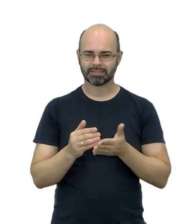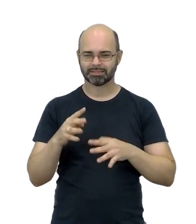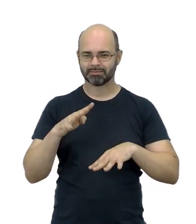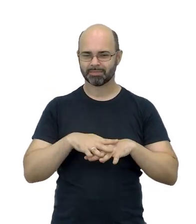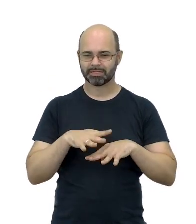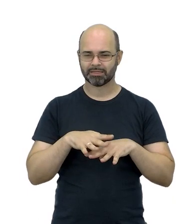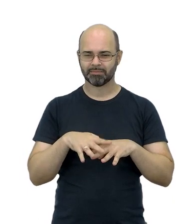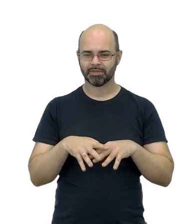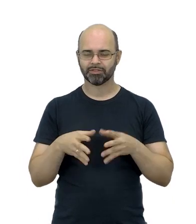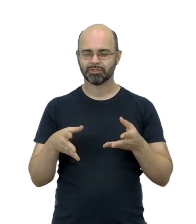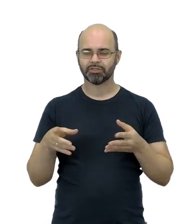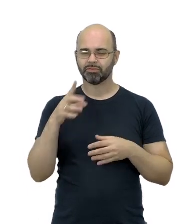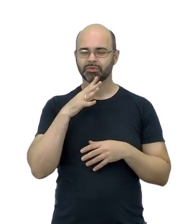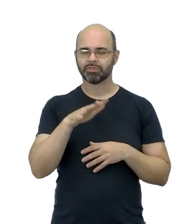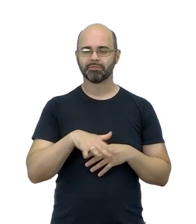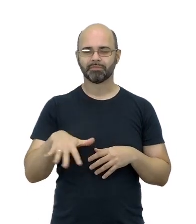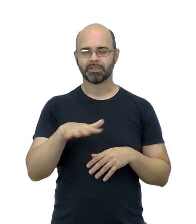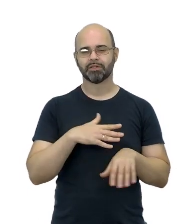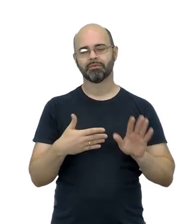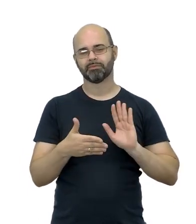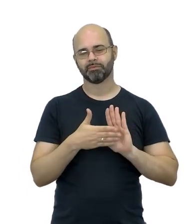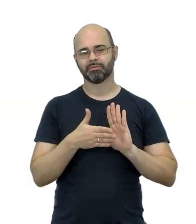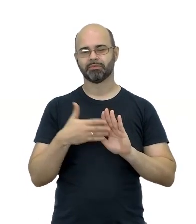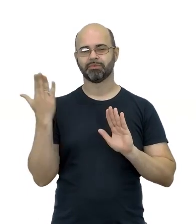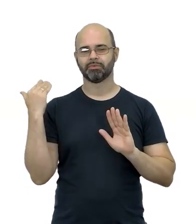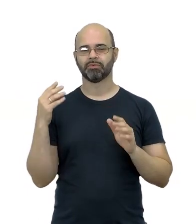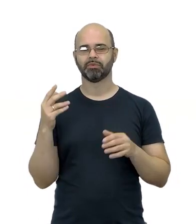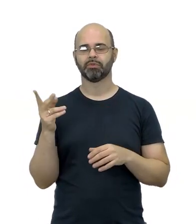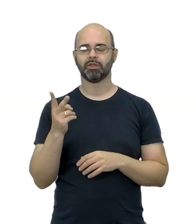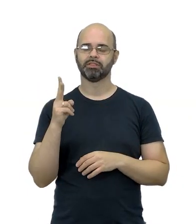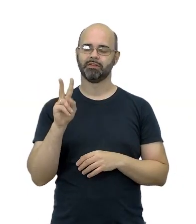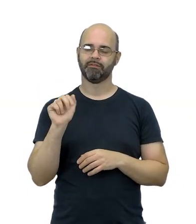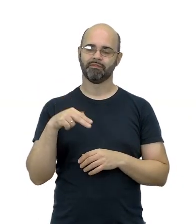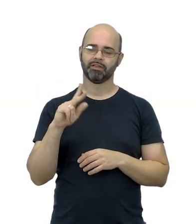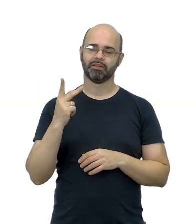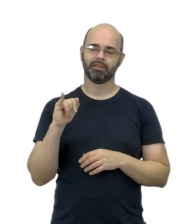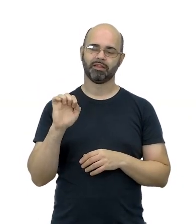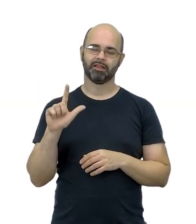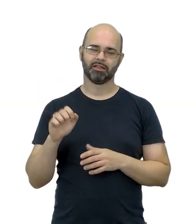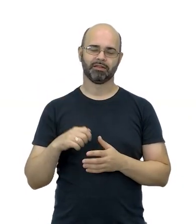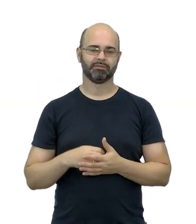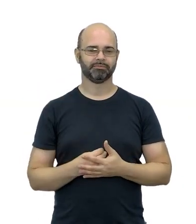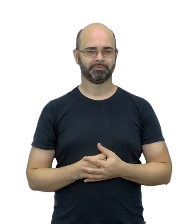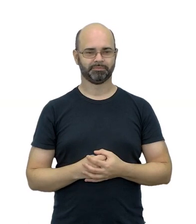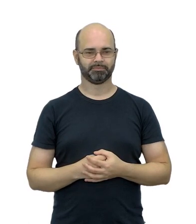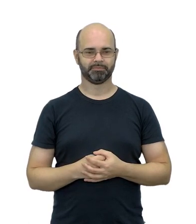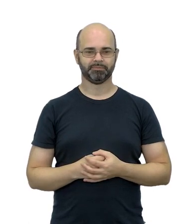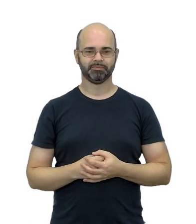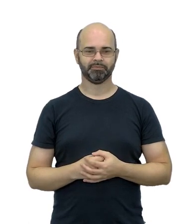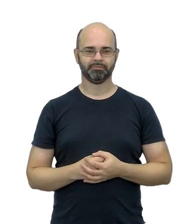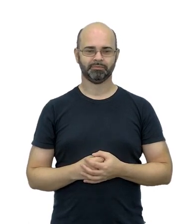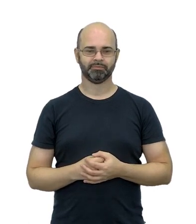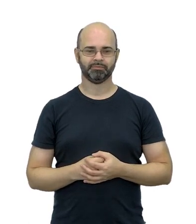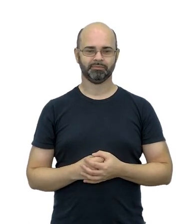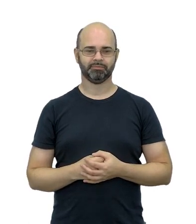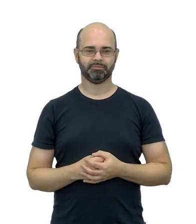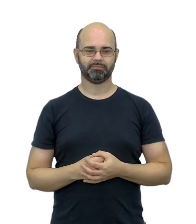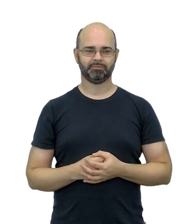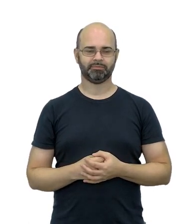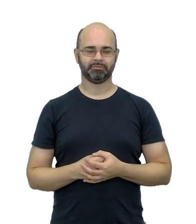dentro dos níveis de conhecimentos propostos pelo casal Van Hille. Então, como a gente vai estar trabalhando com esses